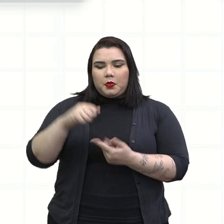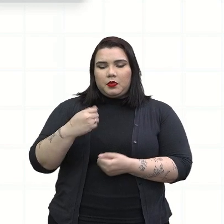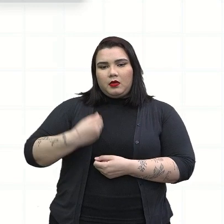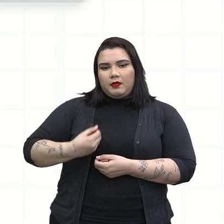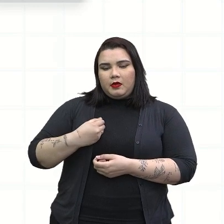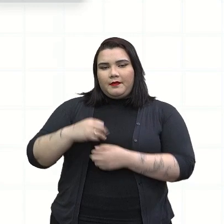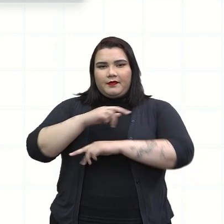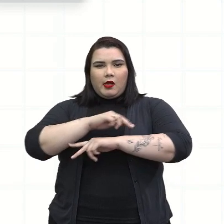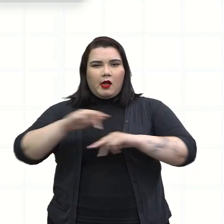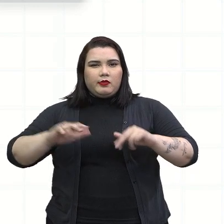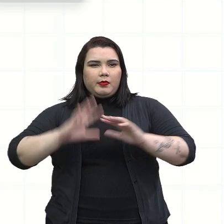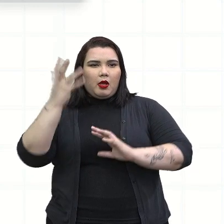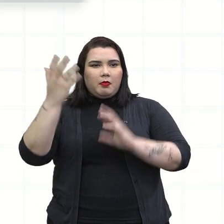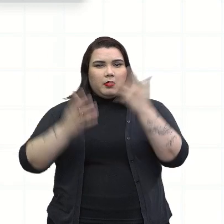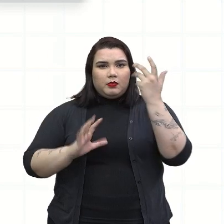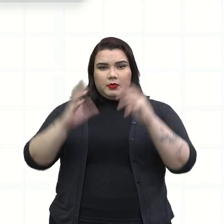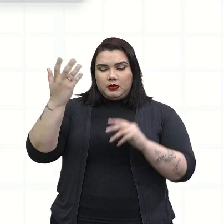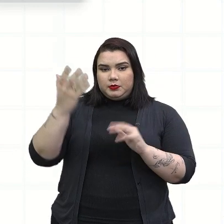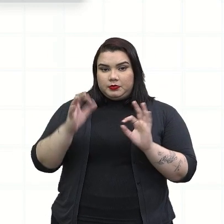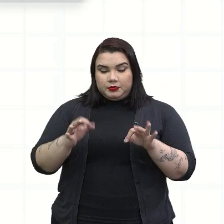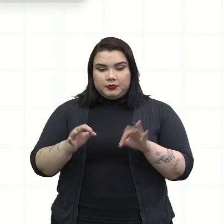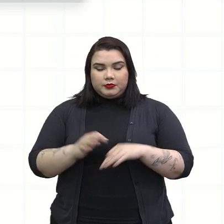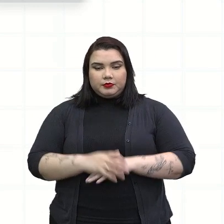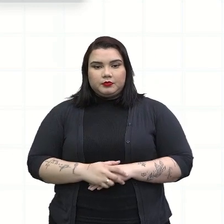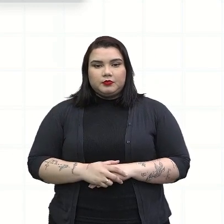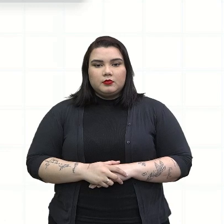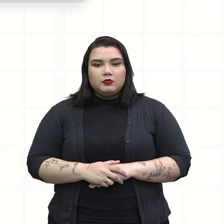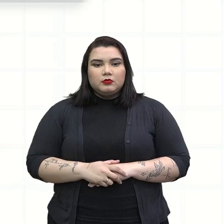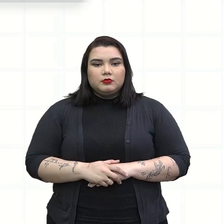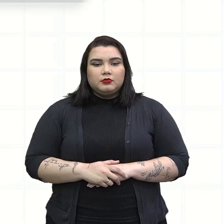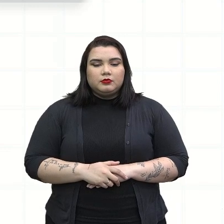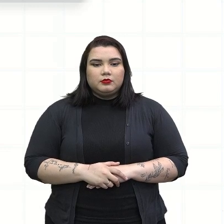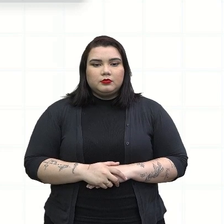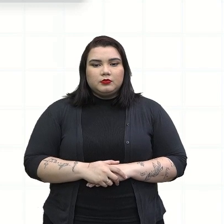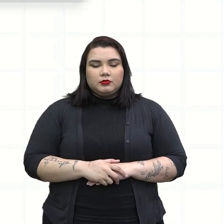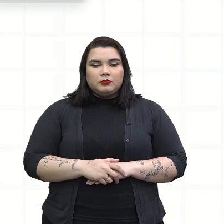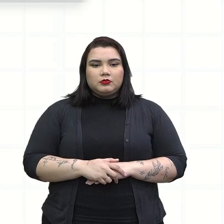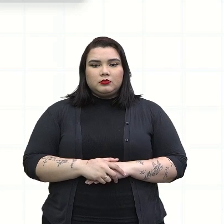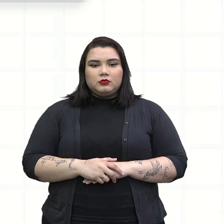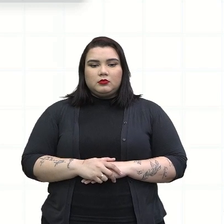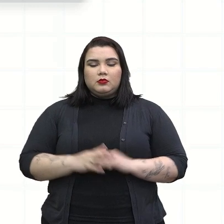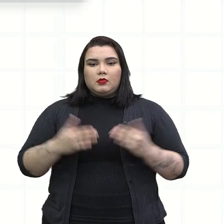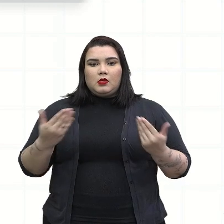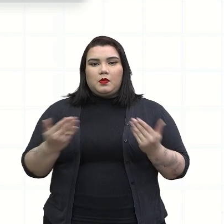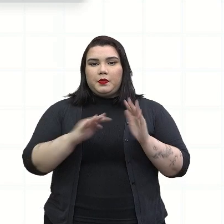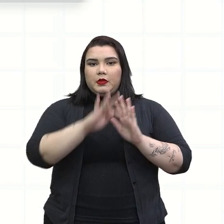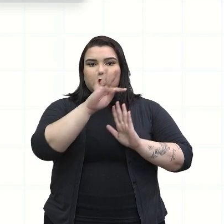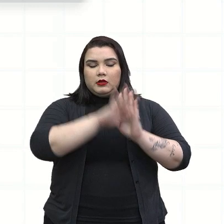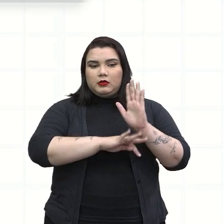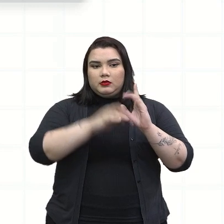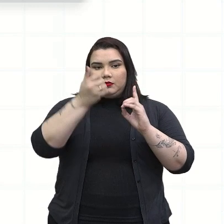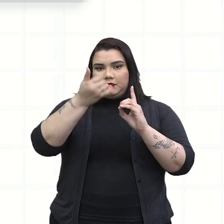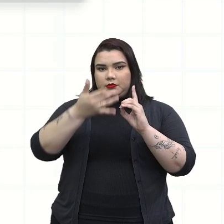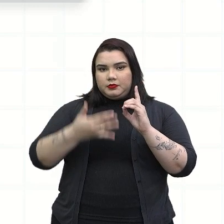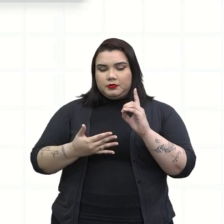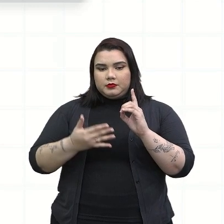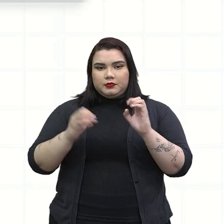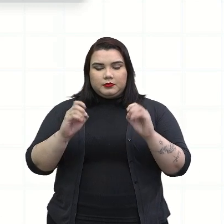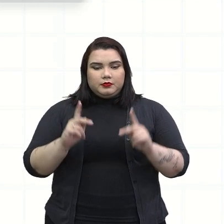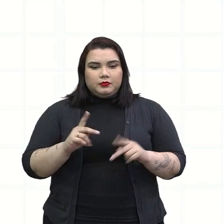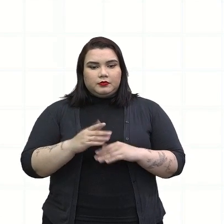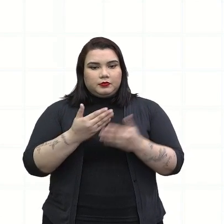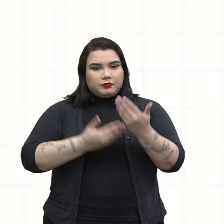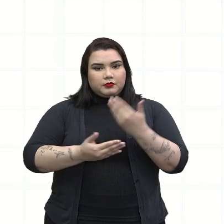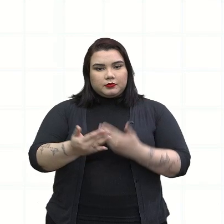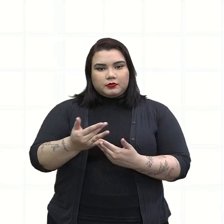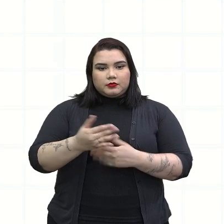vários acontecimentos, ok? Então, aqui nós temos o texto descritivo, ok? Vamos